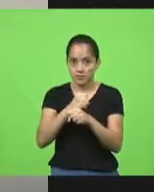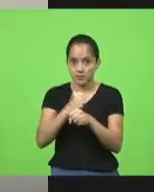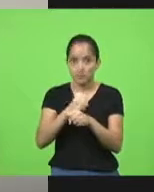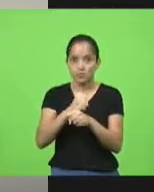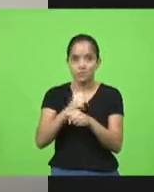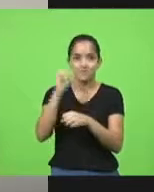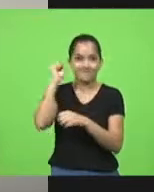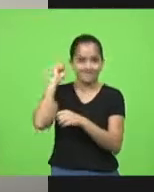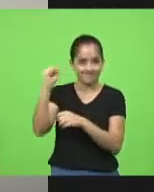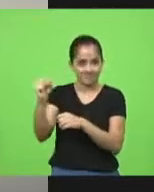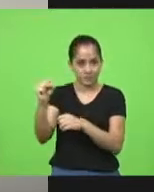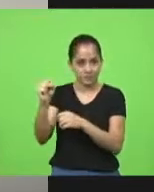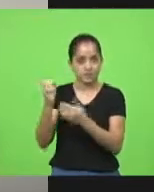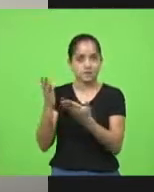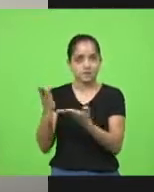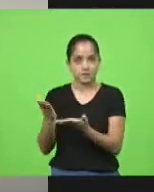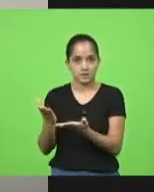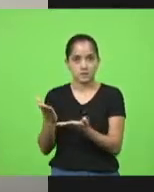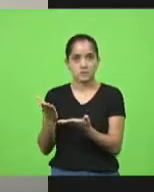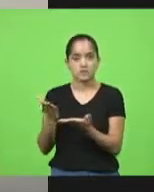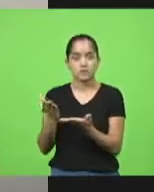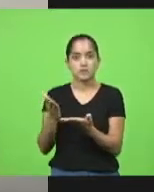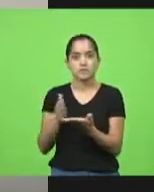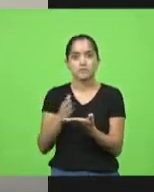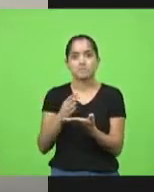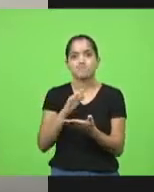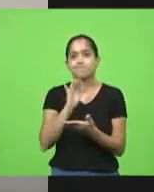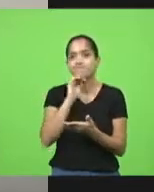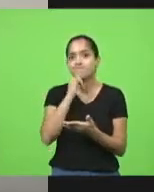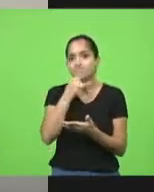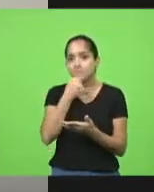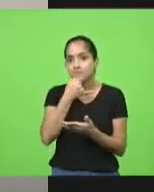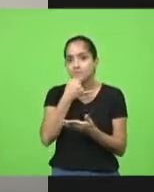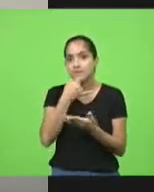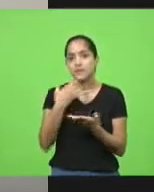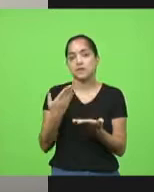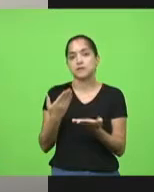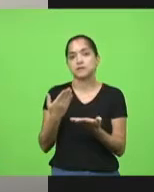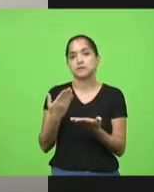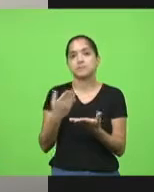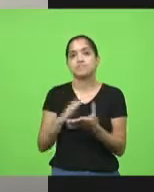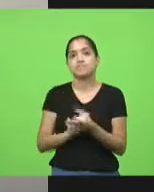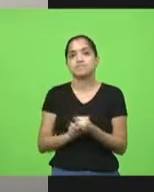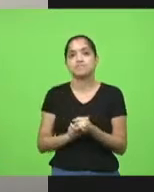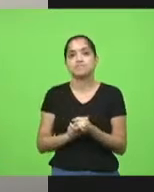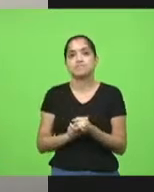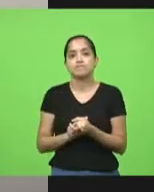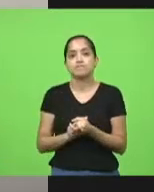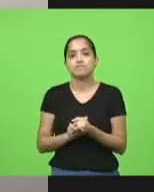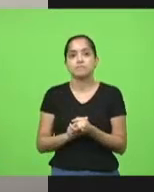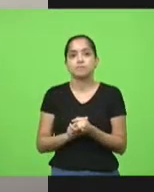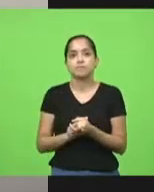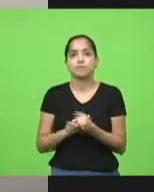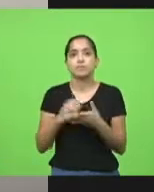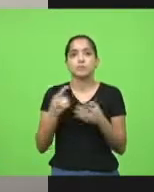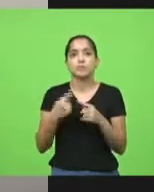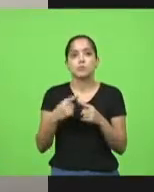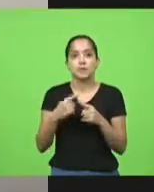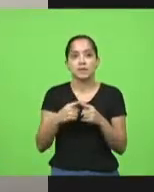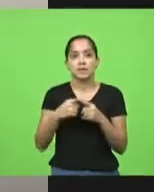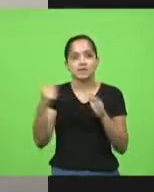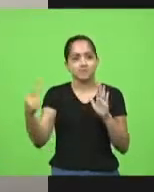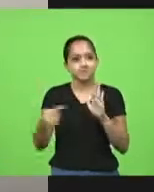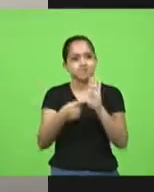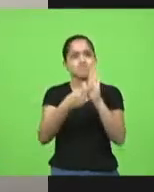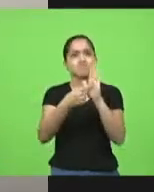assassinato dele, né, que infelizmente lhe foi tirada a vida por ter sido denunciador